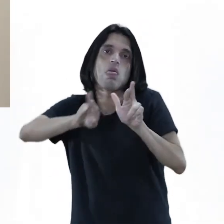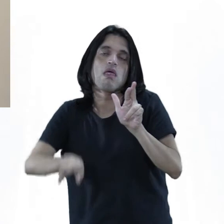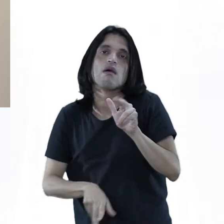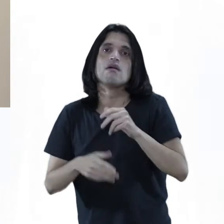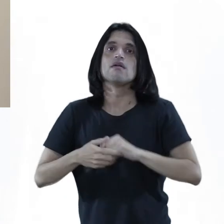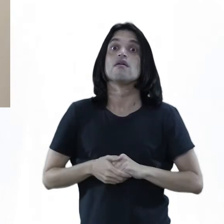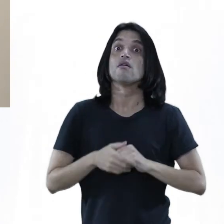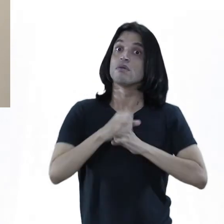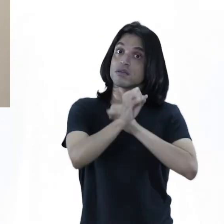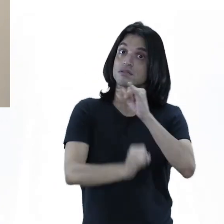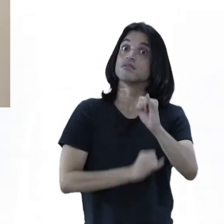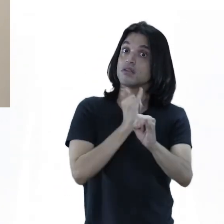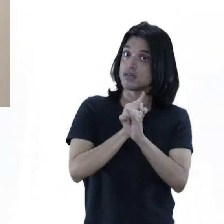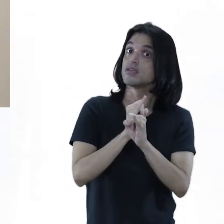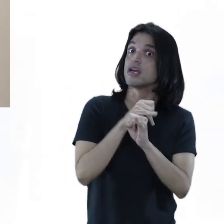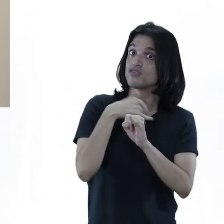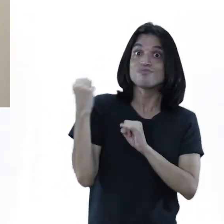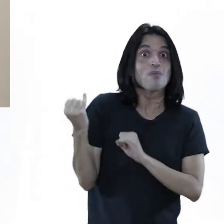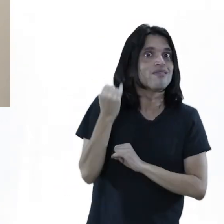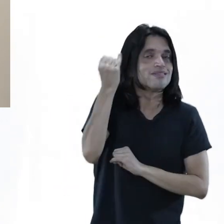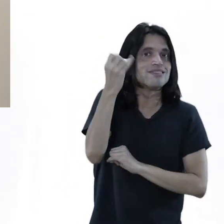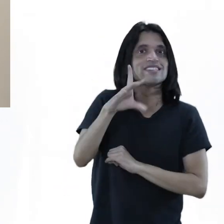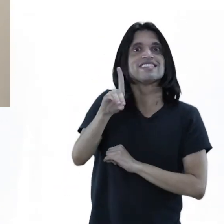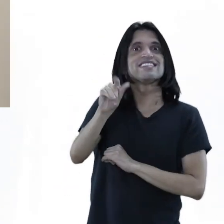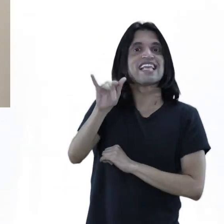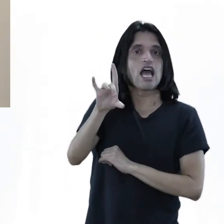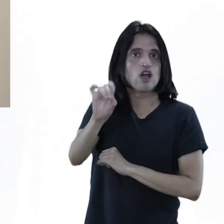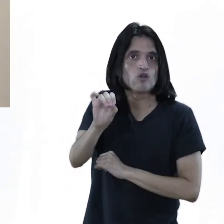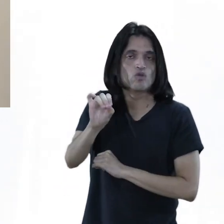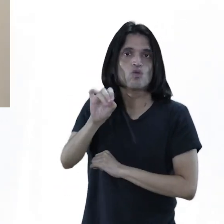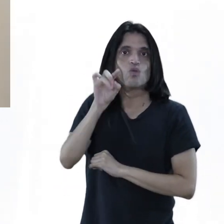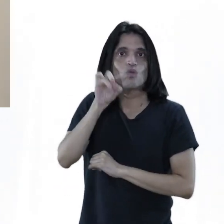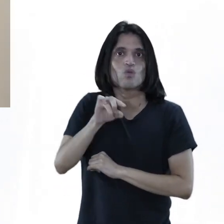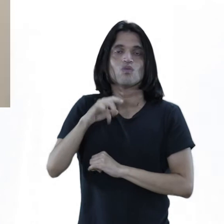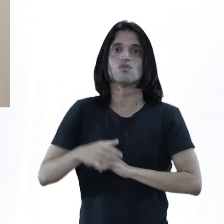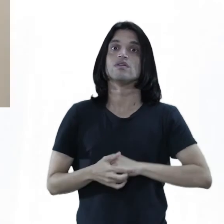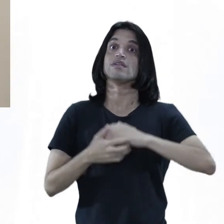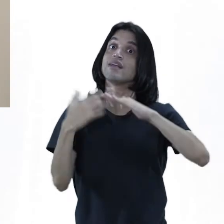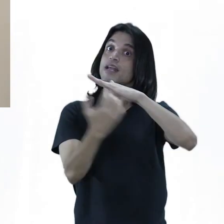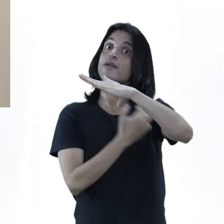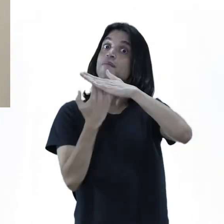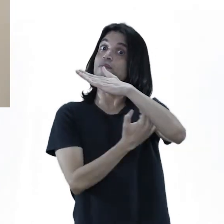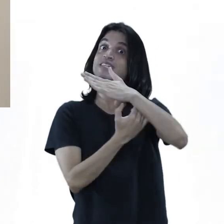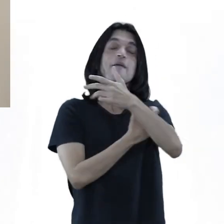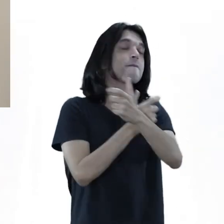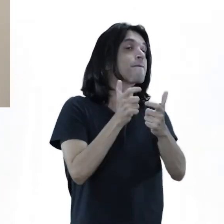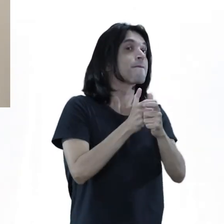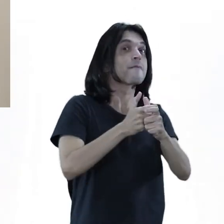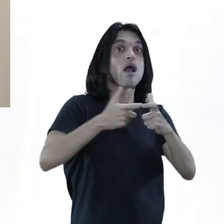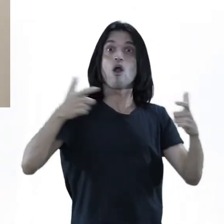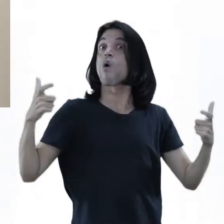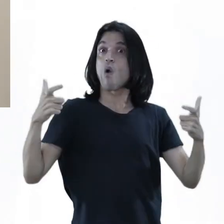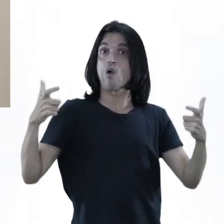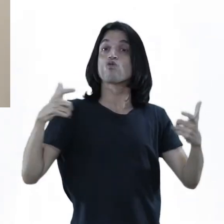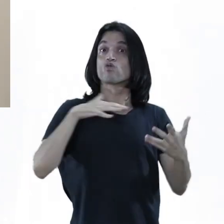que isso, é uma internet de grande importância na transmissão de dados. E a maior empresa em transmissão de dados do